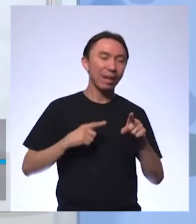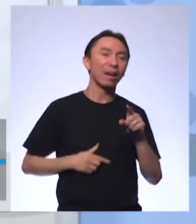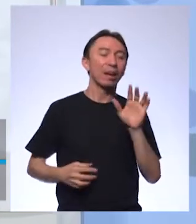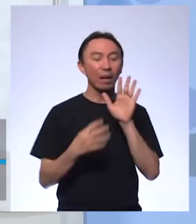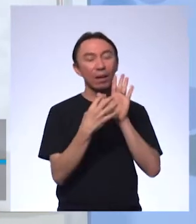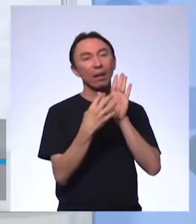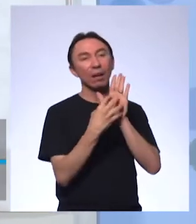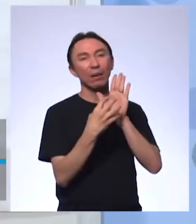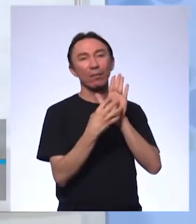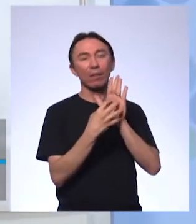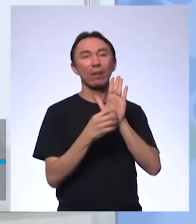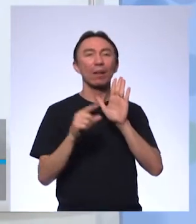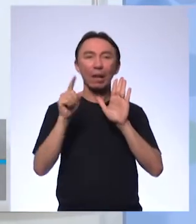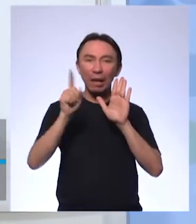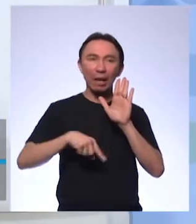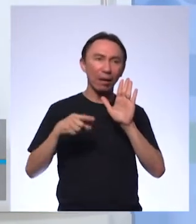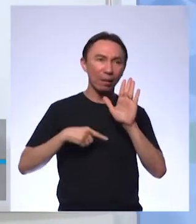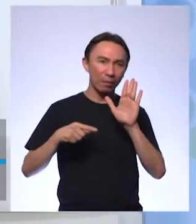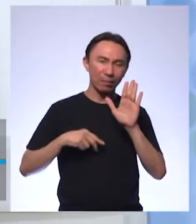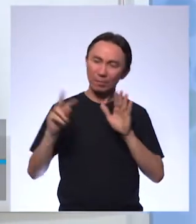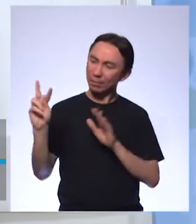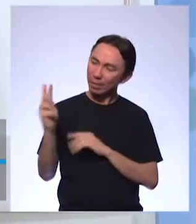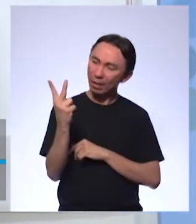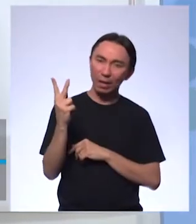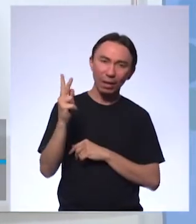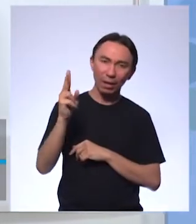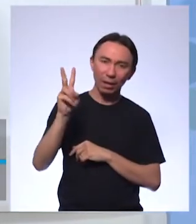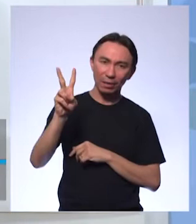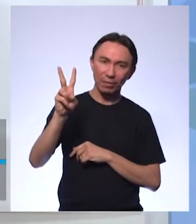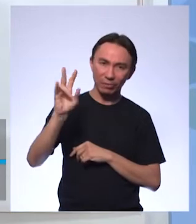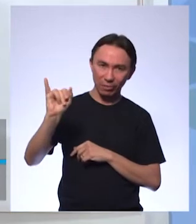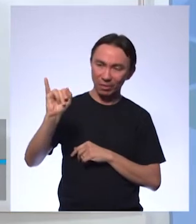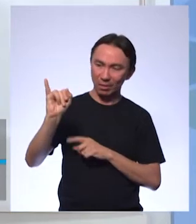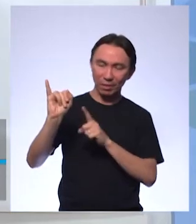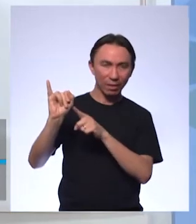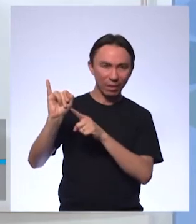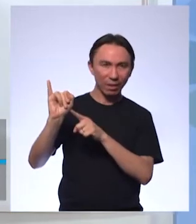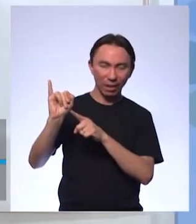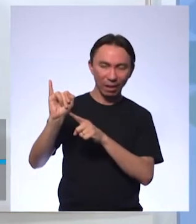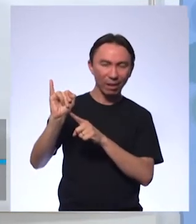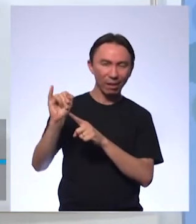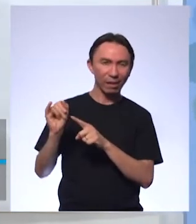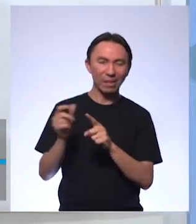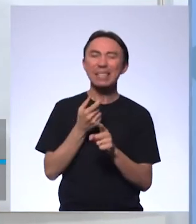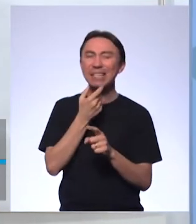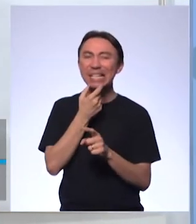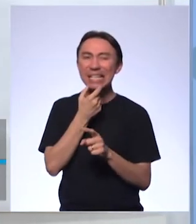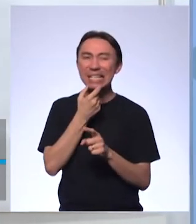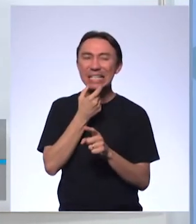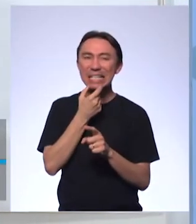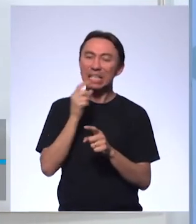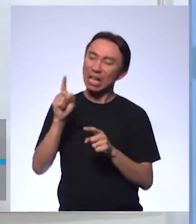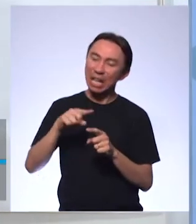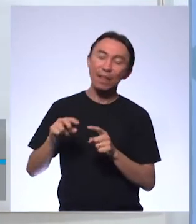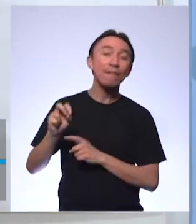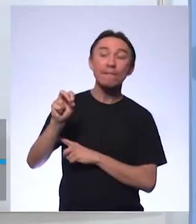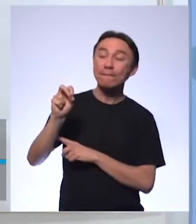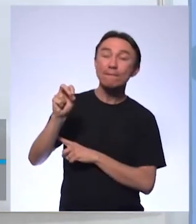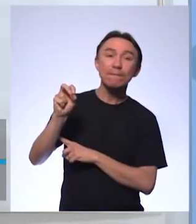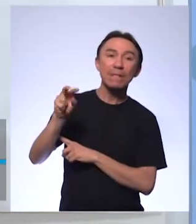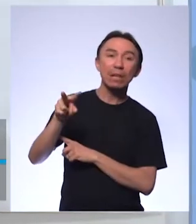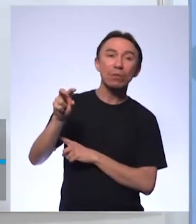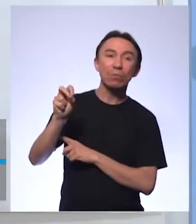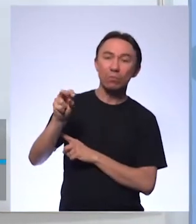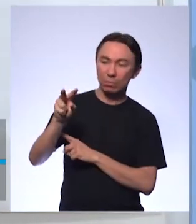sigla em inglês, né, para o nome do vírus que causa